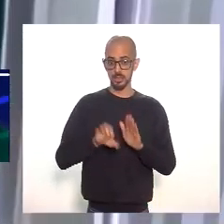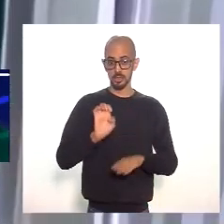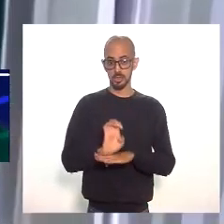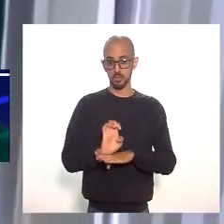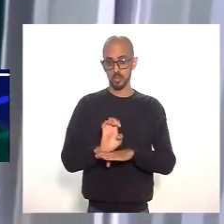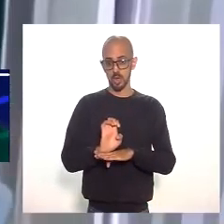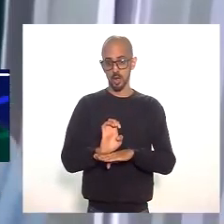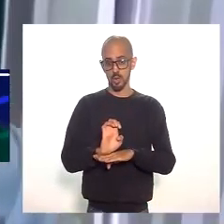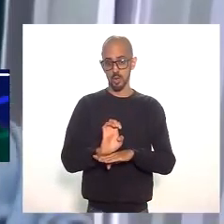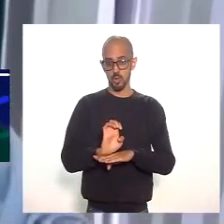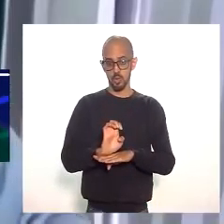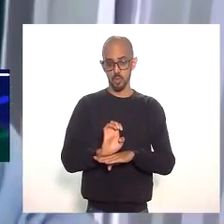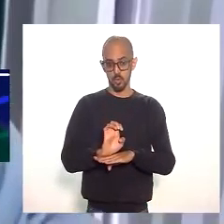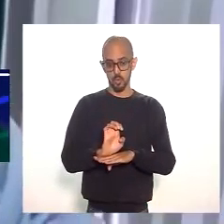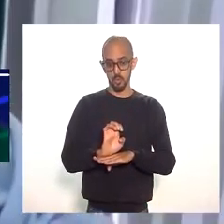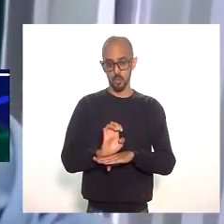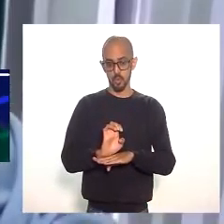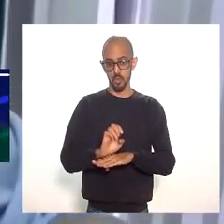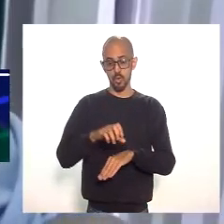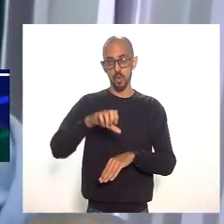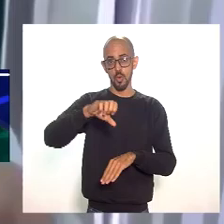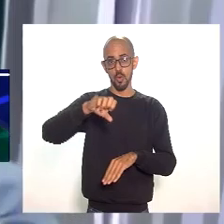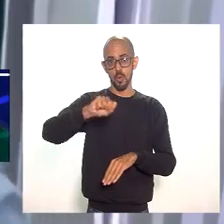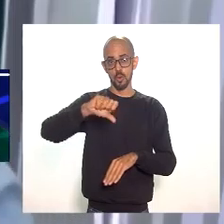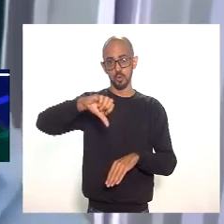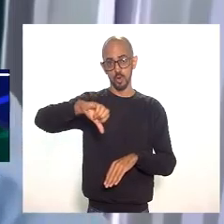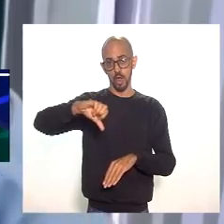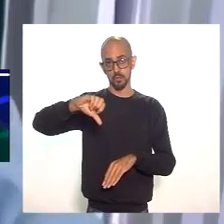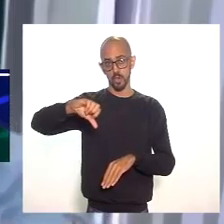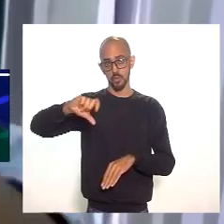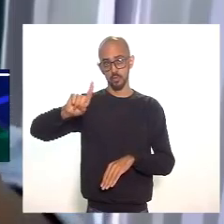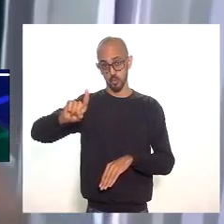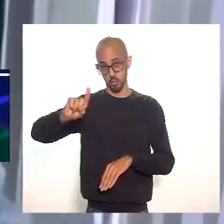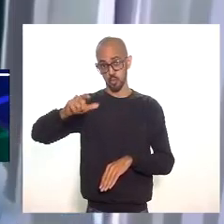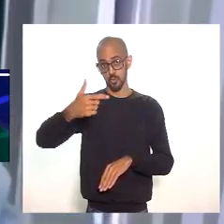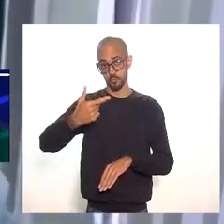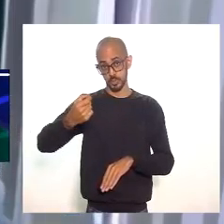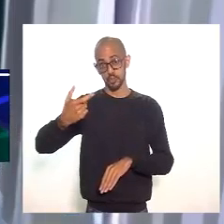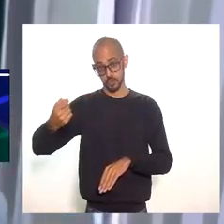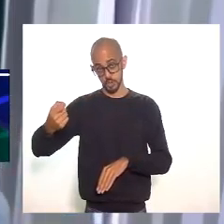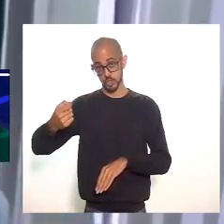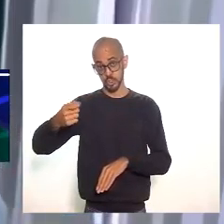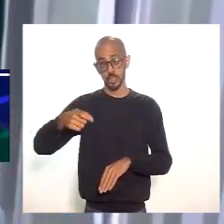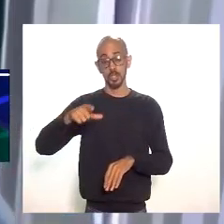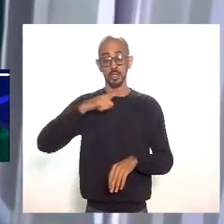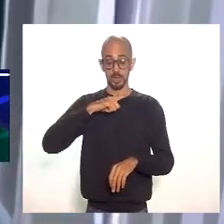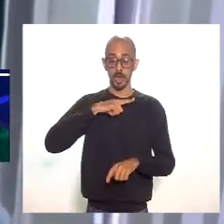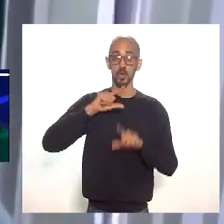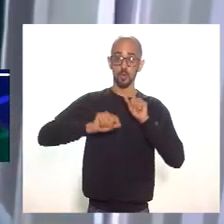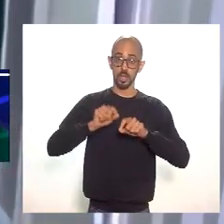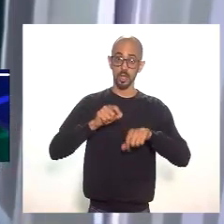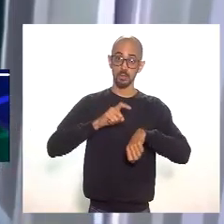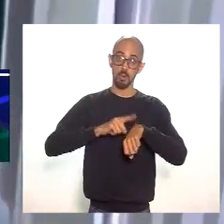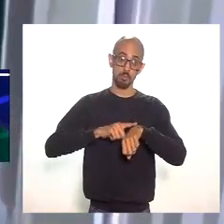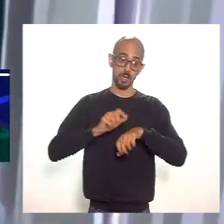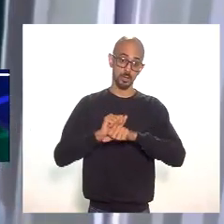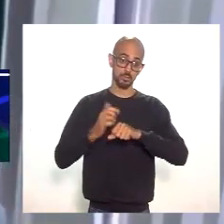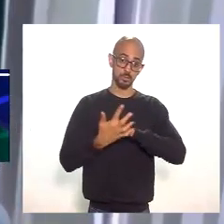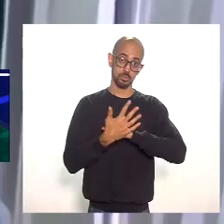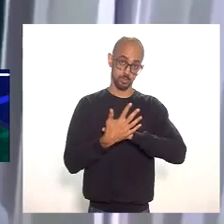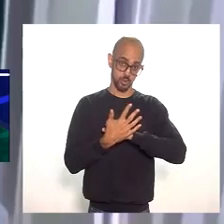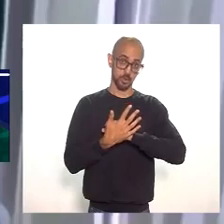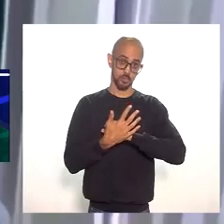que é a lei estadual, deputada Tia Ju, e aí concluo, 8991 de 2020, que garante exatamente isso, que durante a pandemia, mesmo